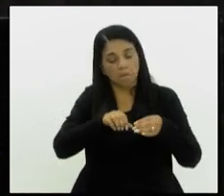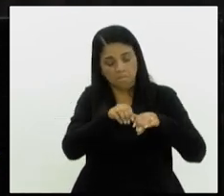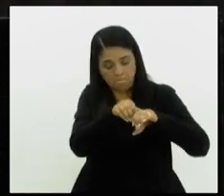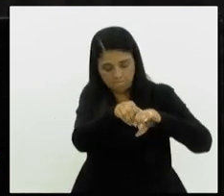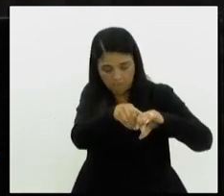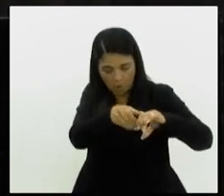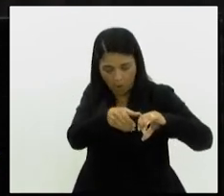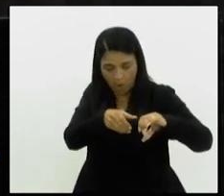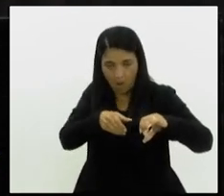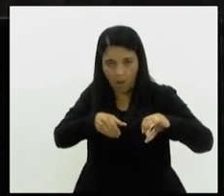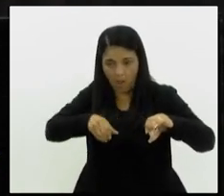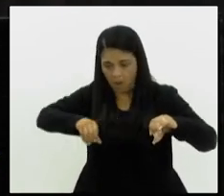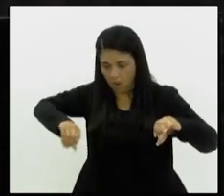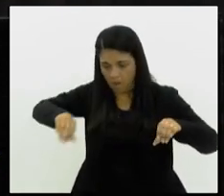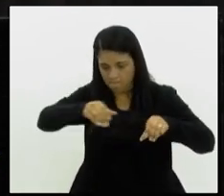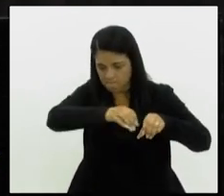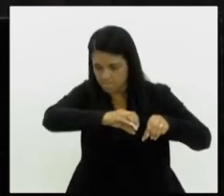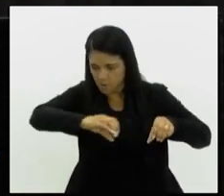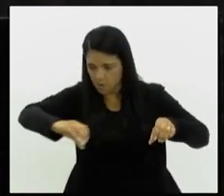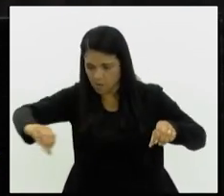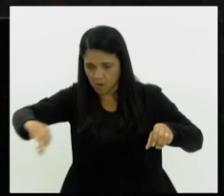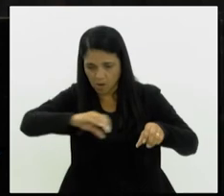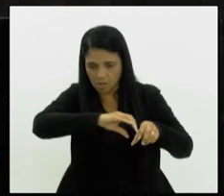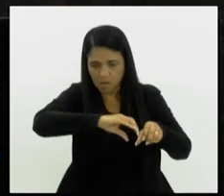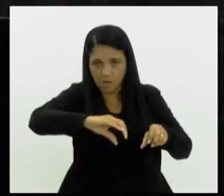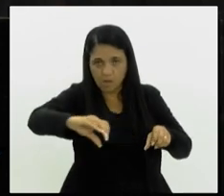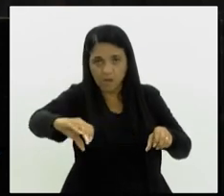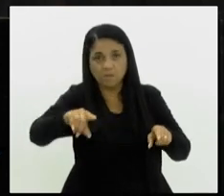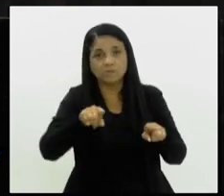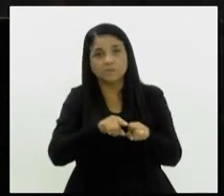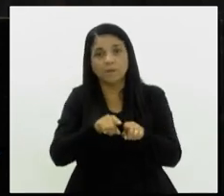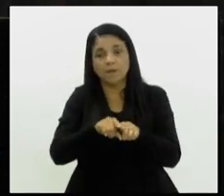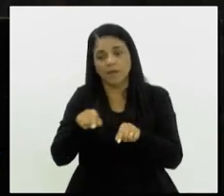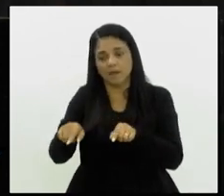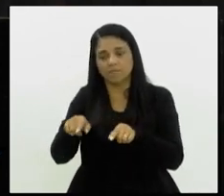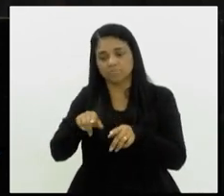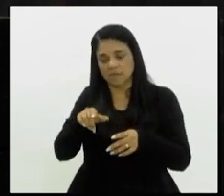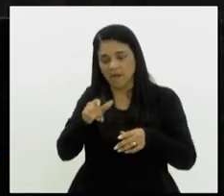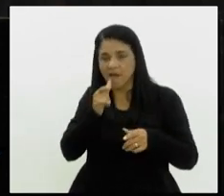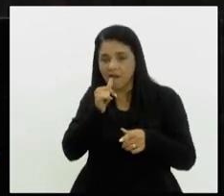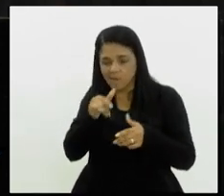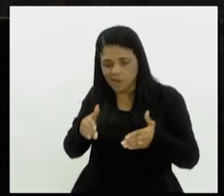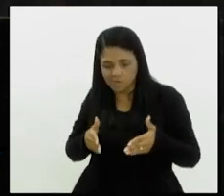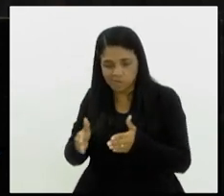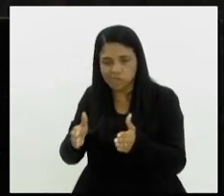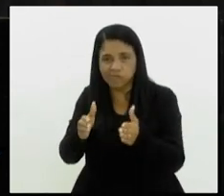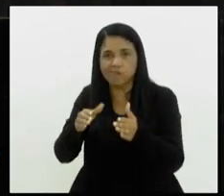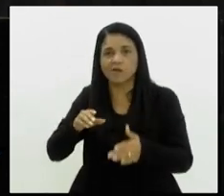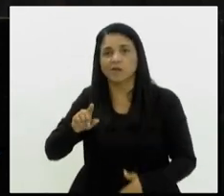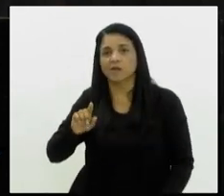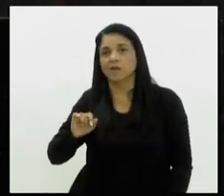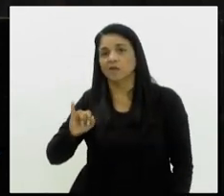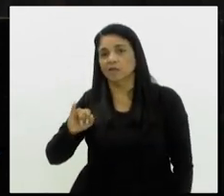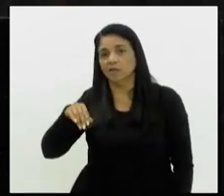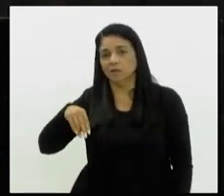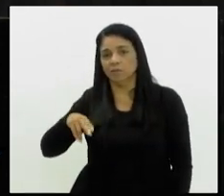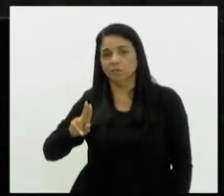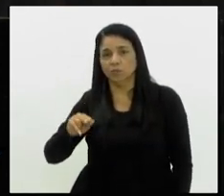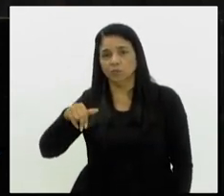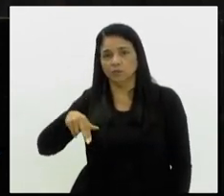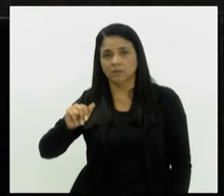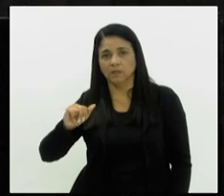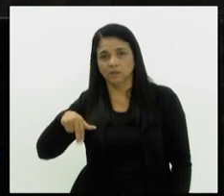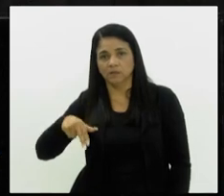perpendicularmente o sistema Imunana Laranjal. E, possivelmente,